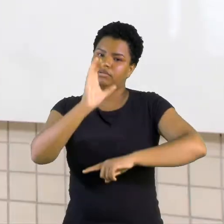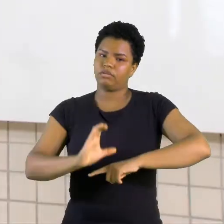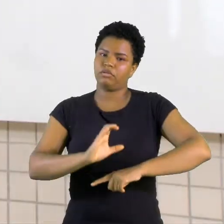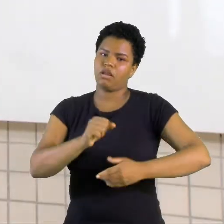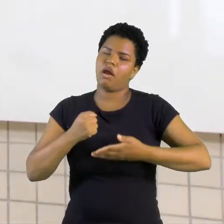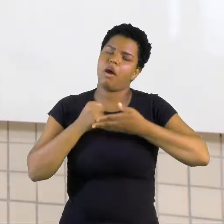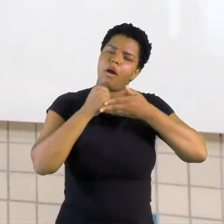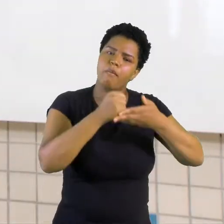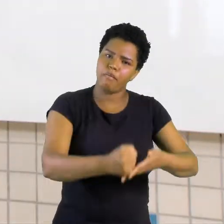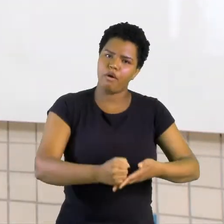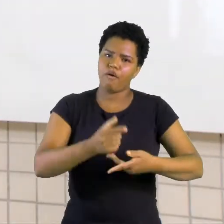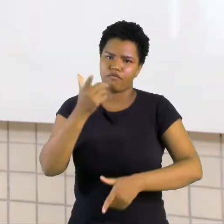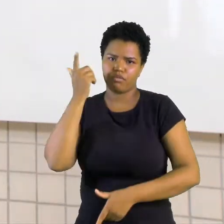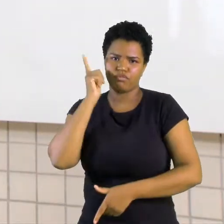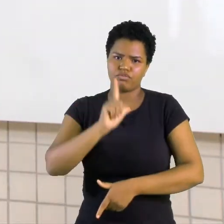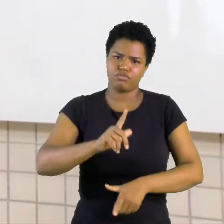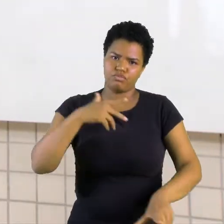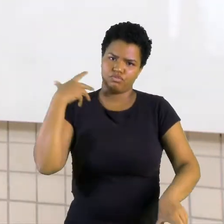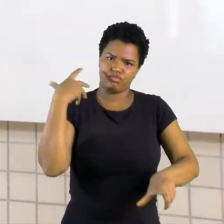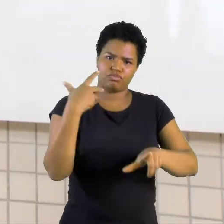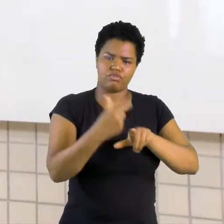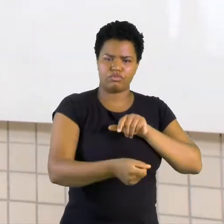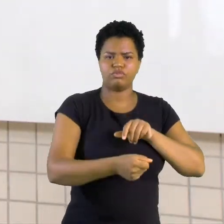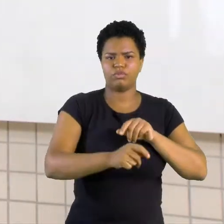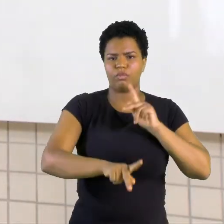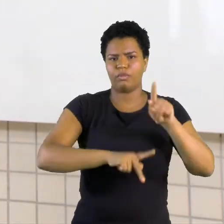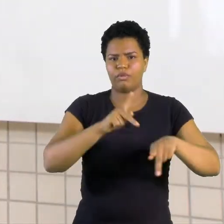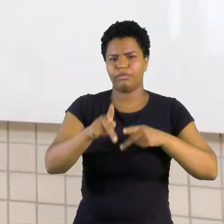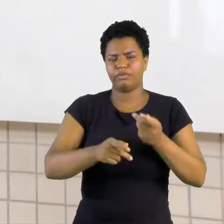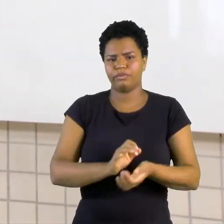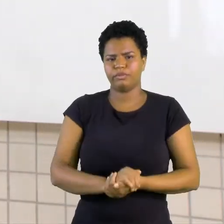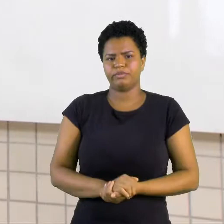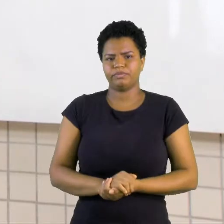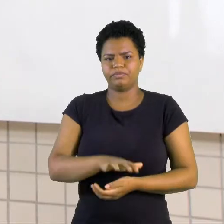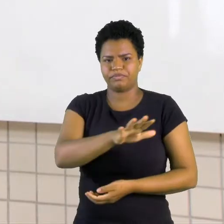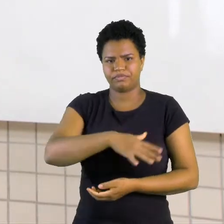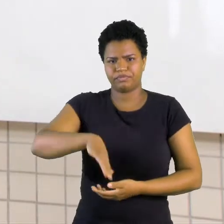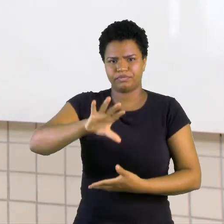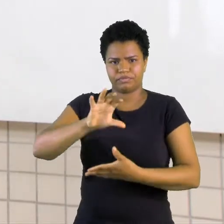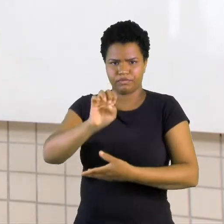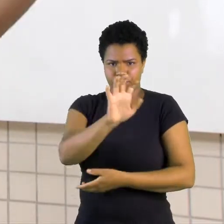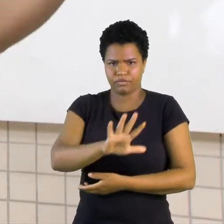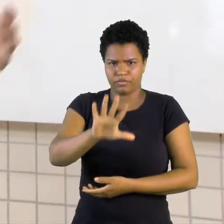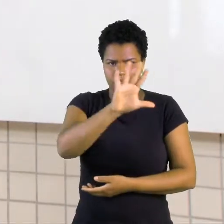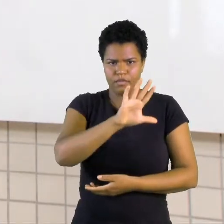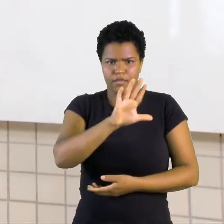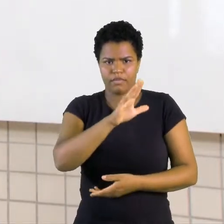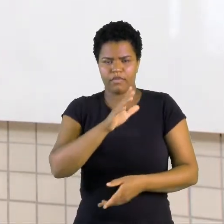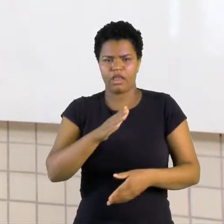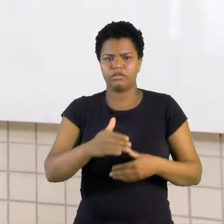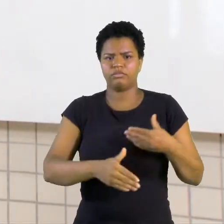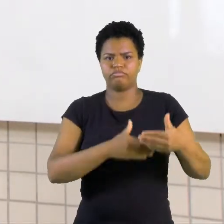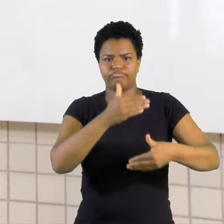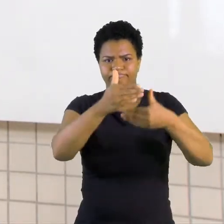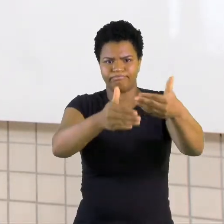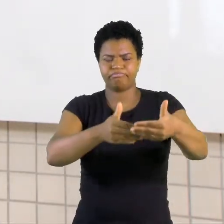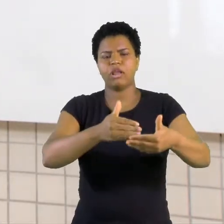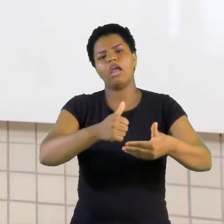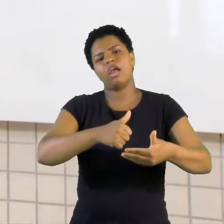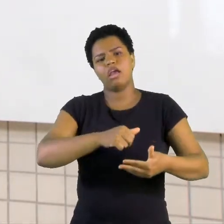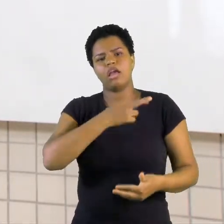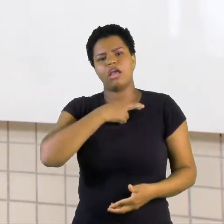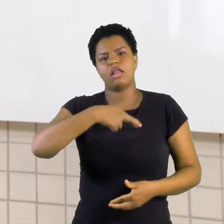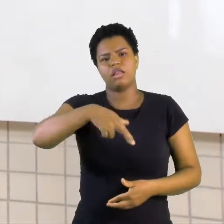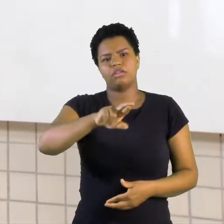novos povos. Por quê? Porque nós estávamos naquele período, na Europa, estava ocorrendo, né, o avanço das religiões protestantes. Então a